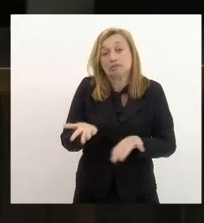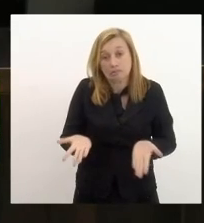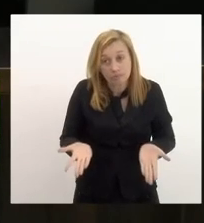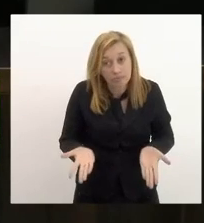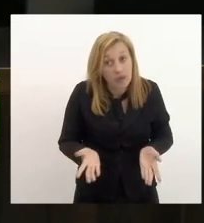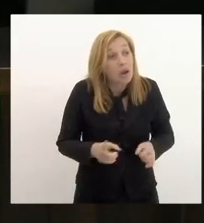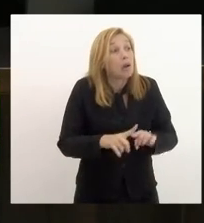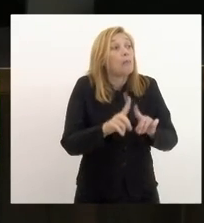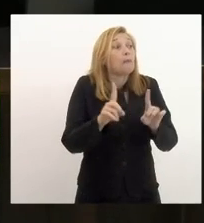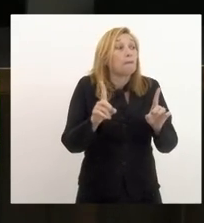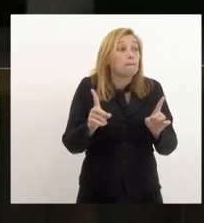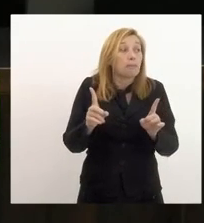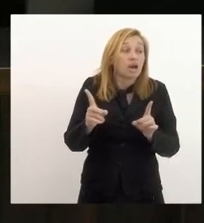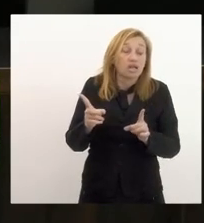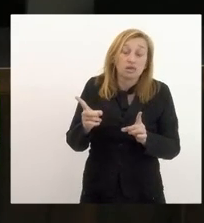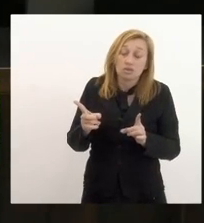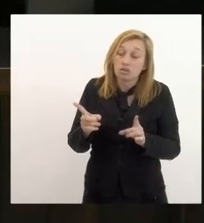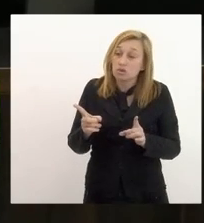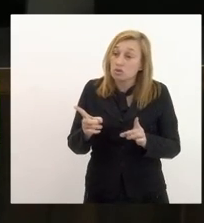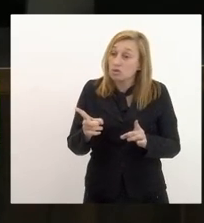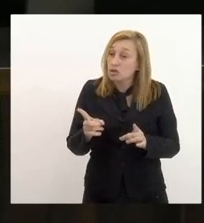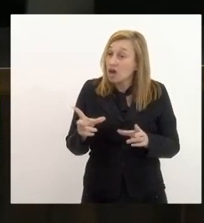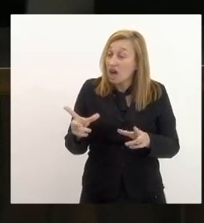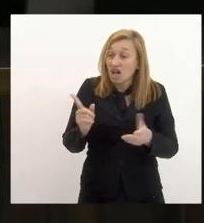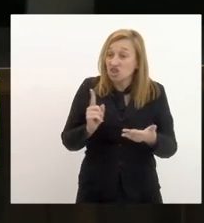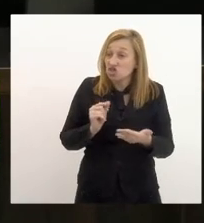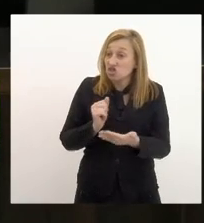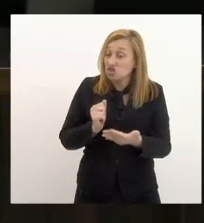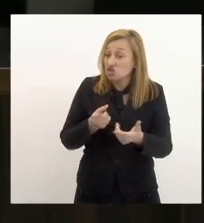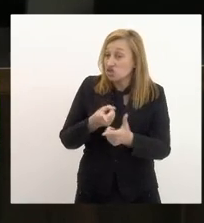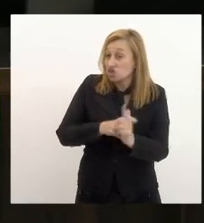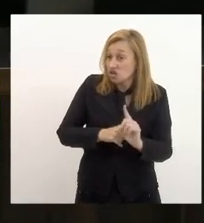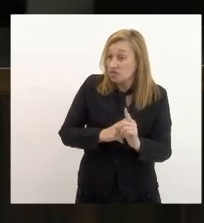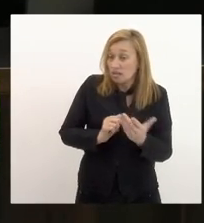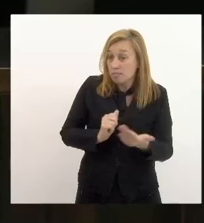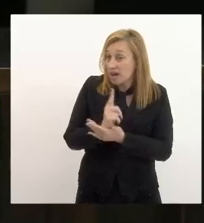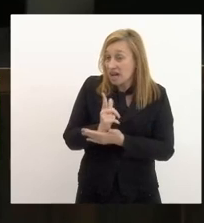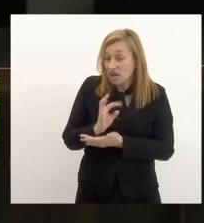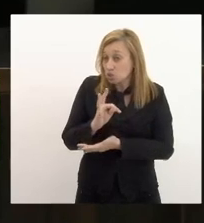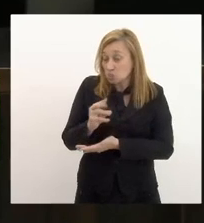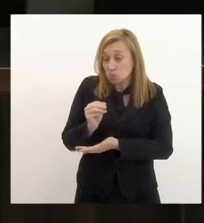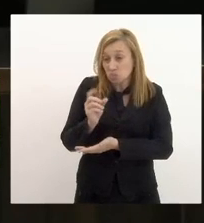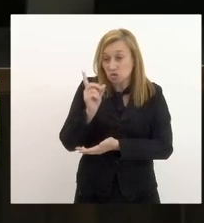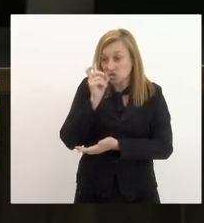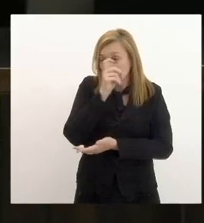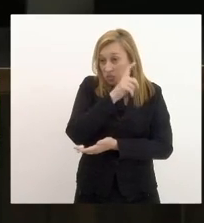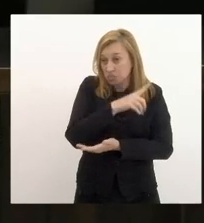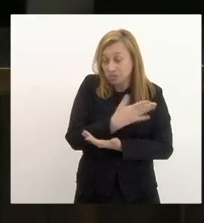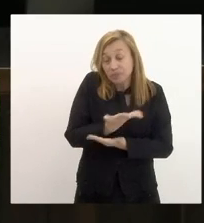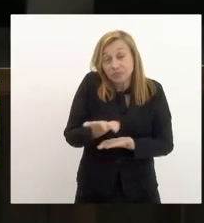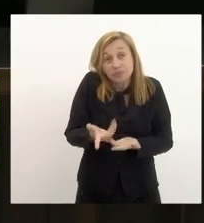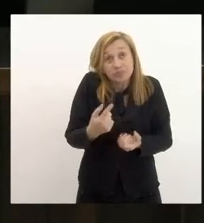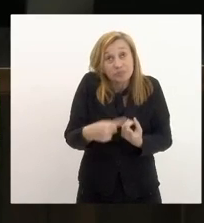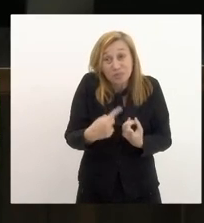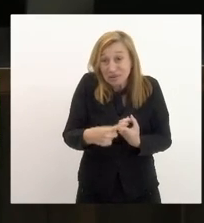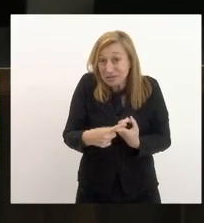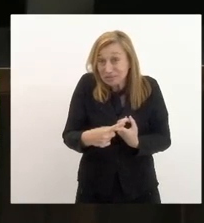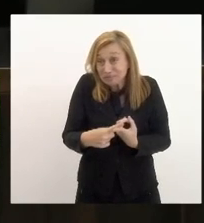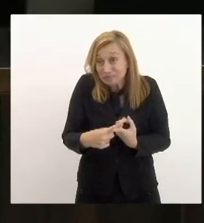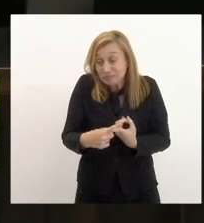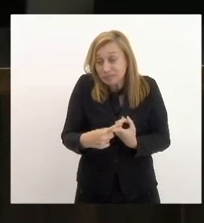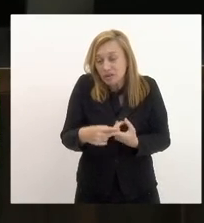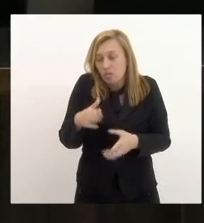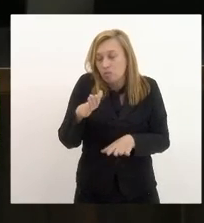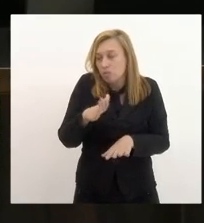mas sou contra numérico Adidas do impagável nem pagava porque ninguém